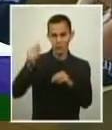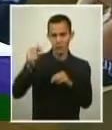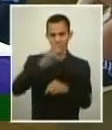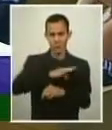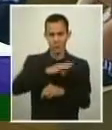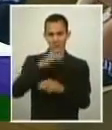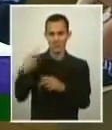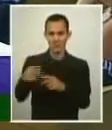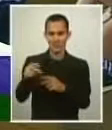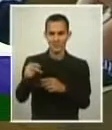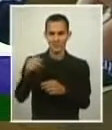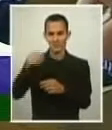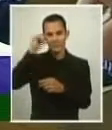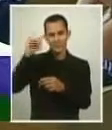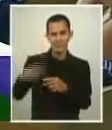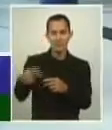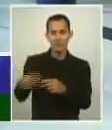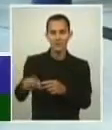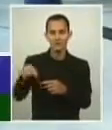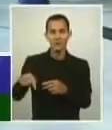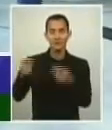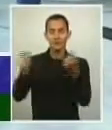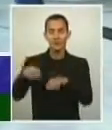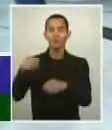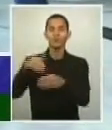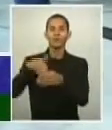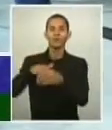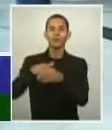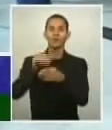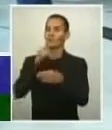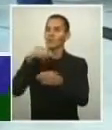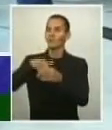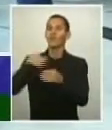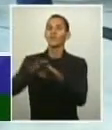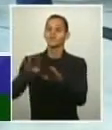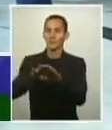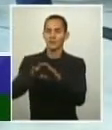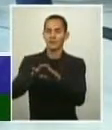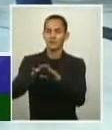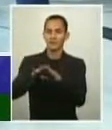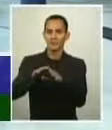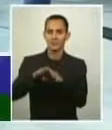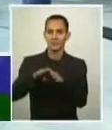da terra ou poderiam votar e ser votados